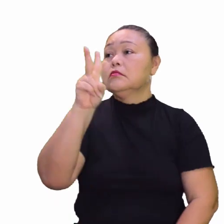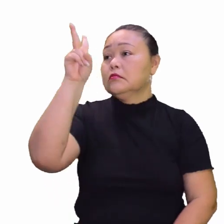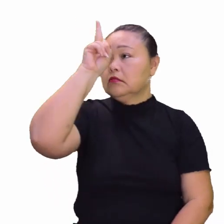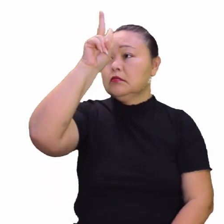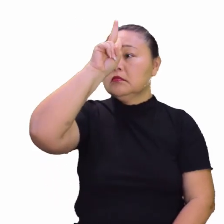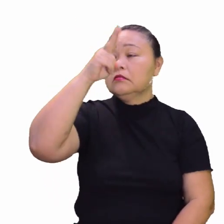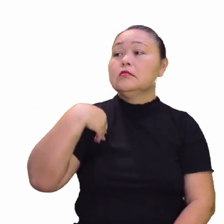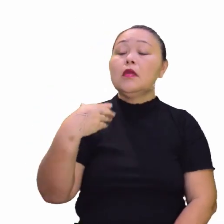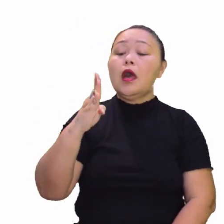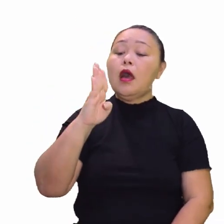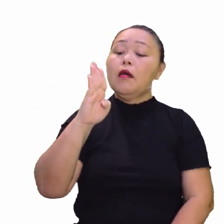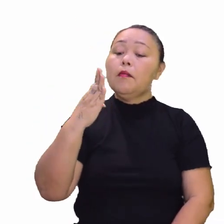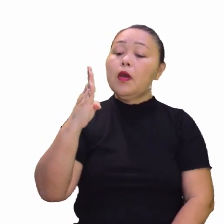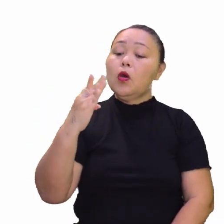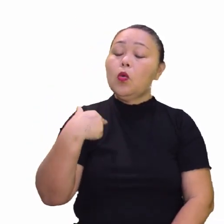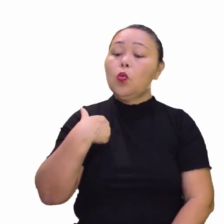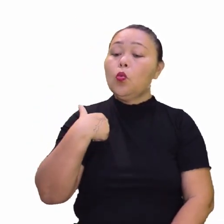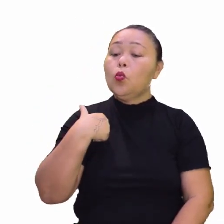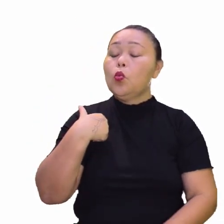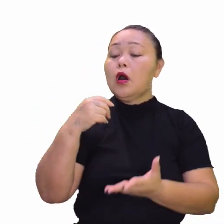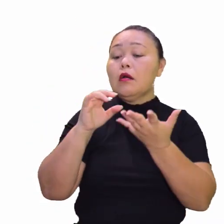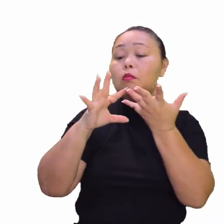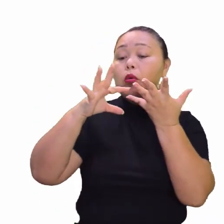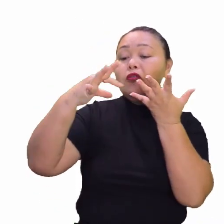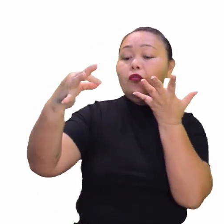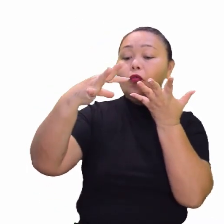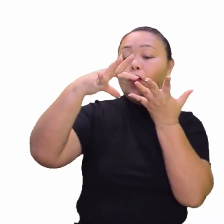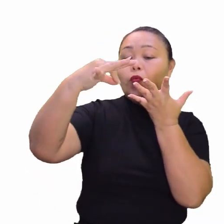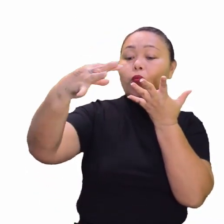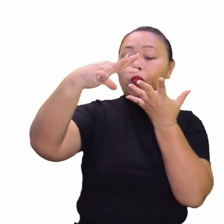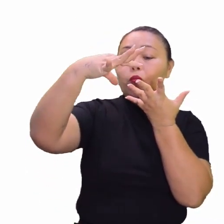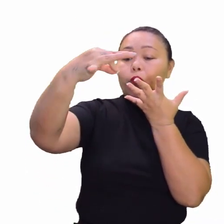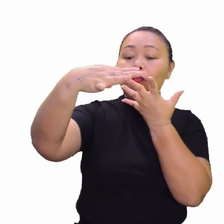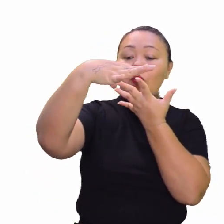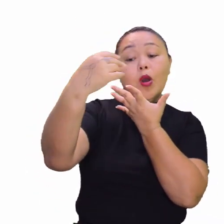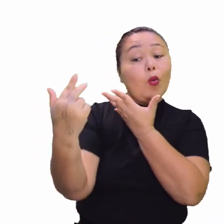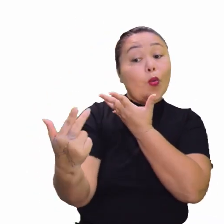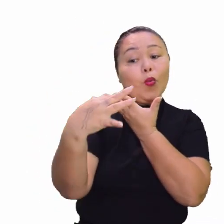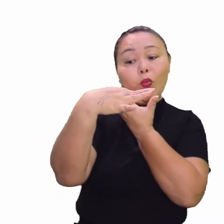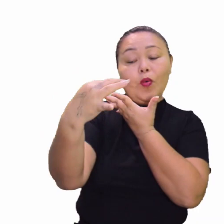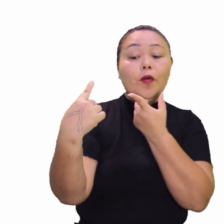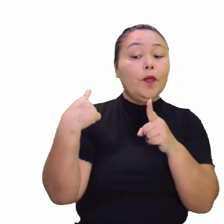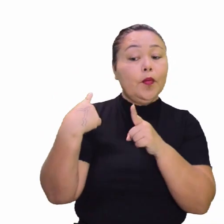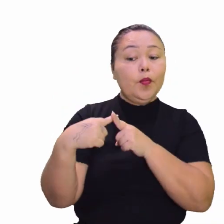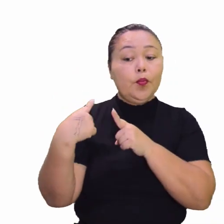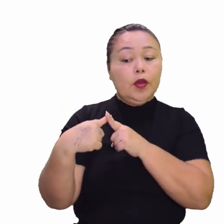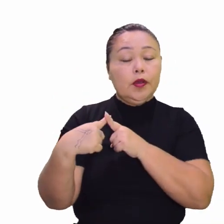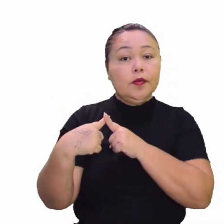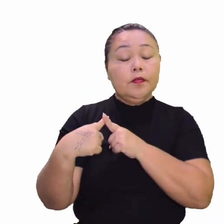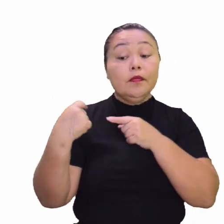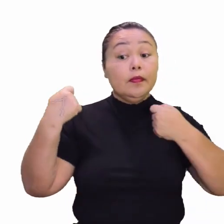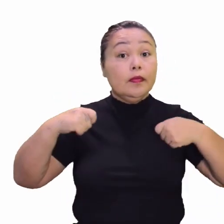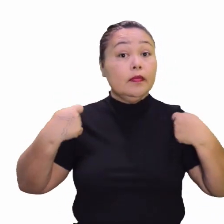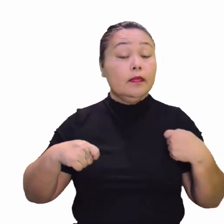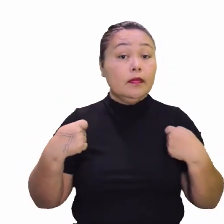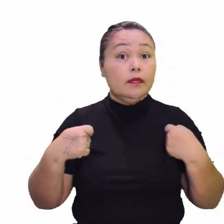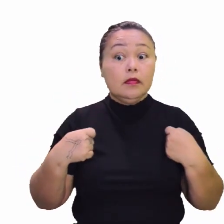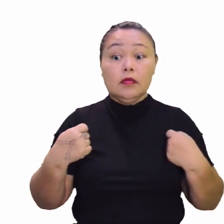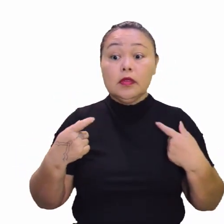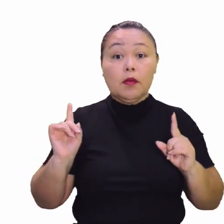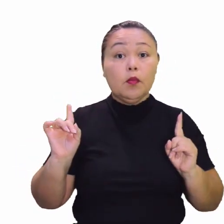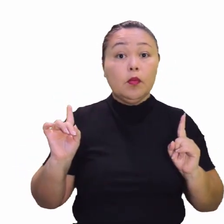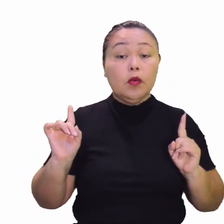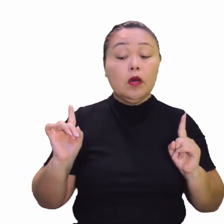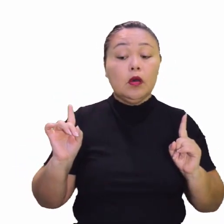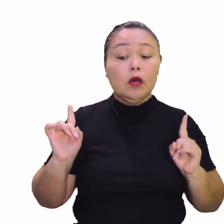ele viu lá em biologia. É como se fosse a folha do cacto. Exatamente. Porque ele não